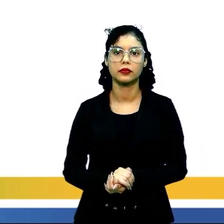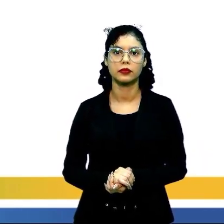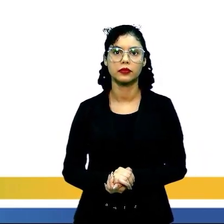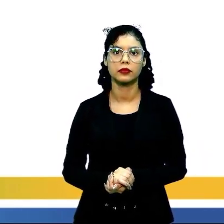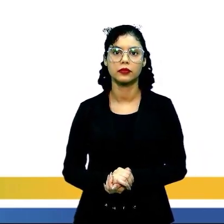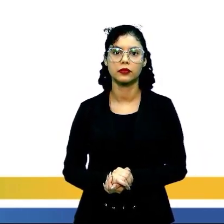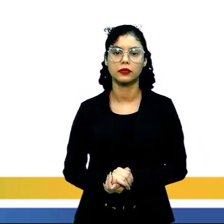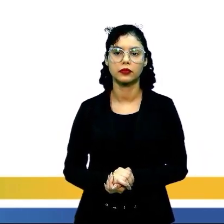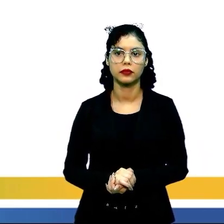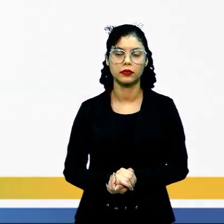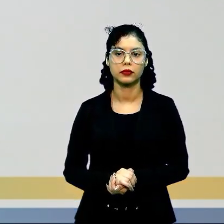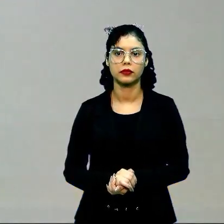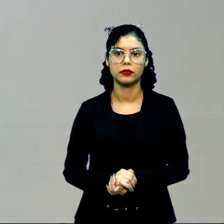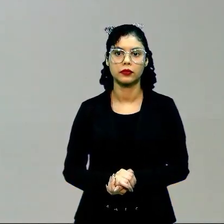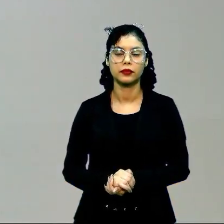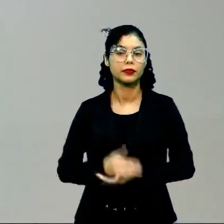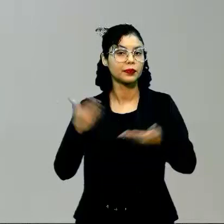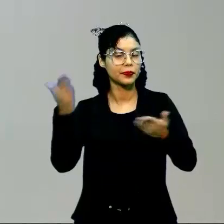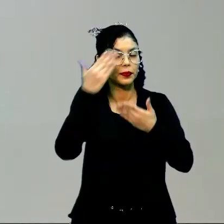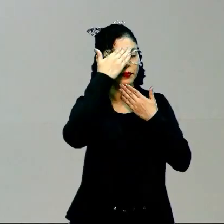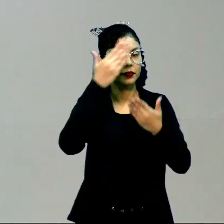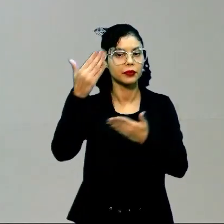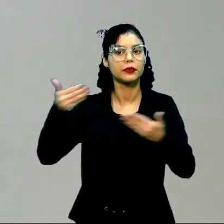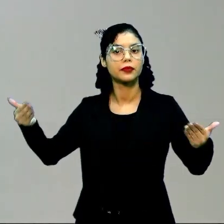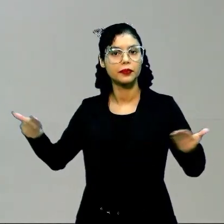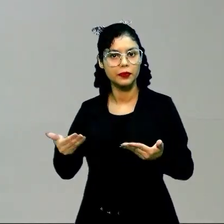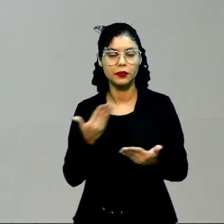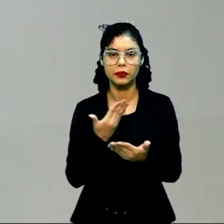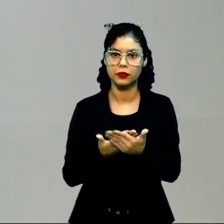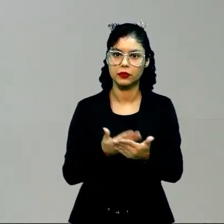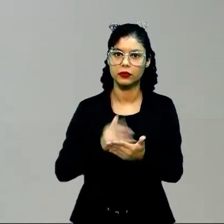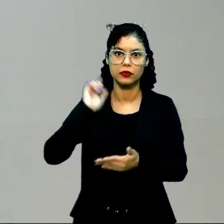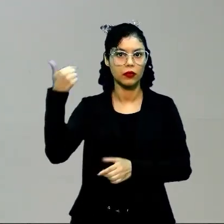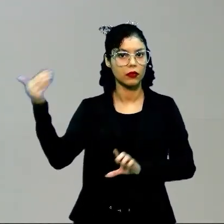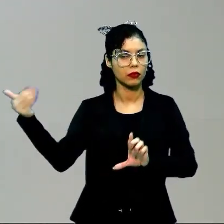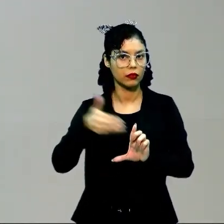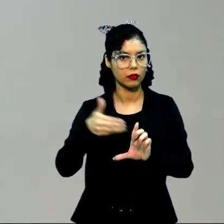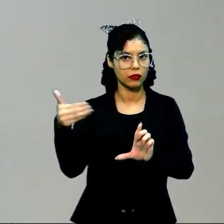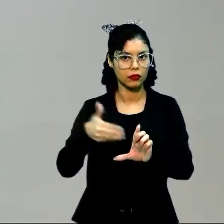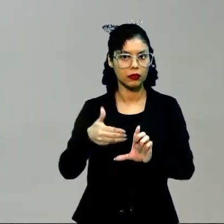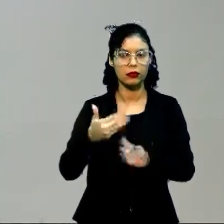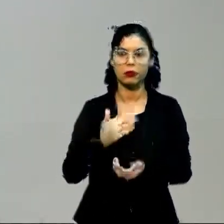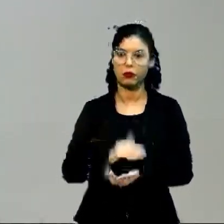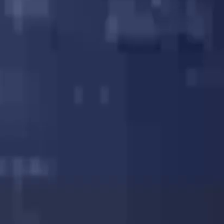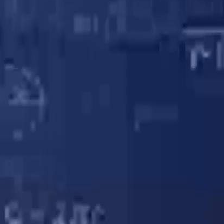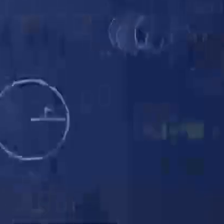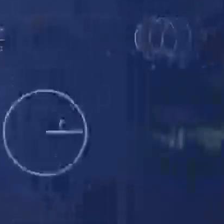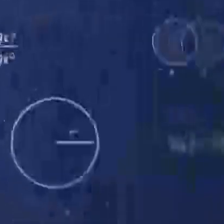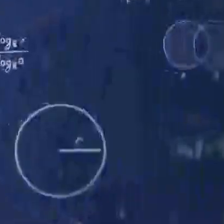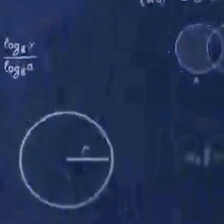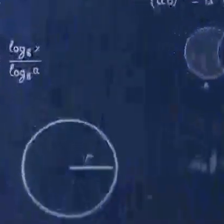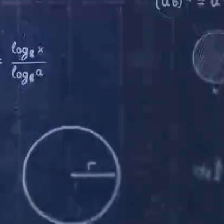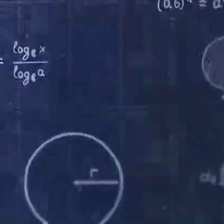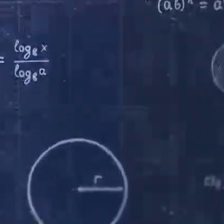Então, muito obrigado por essa aula de hoje. Para essas e mais outras aulas, acesse a nossa plataforma.